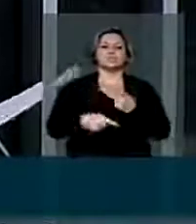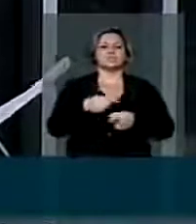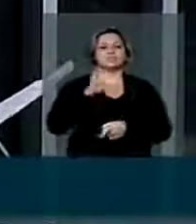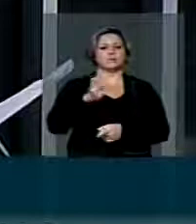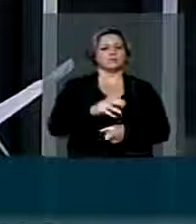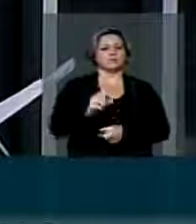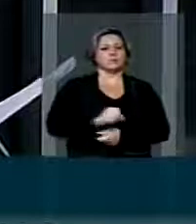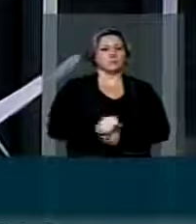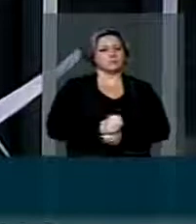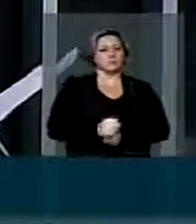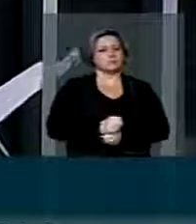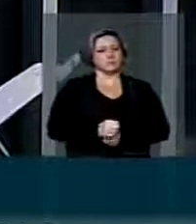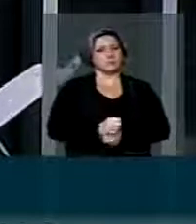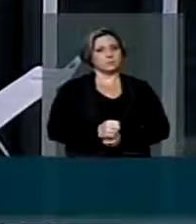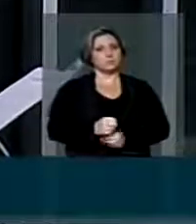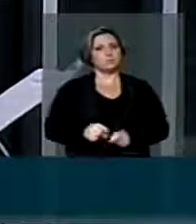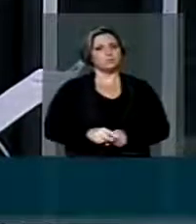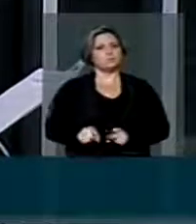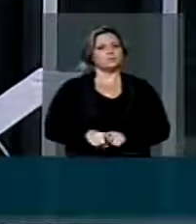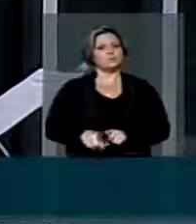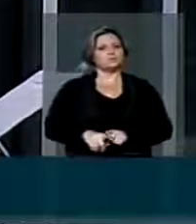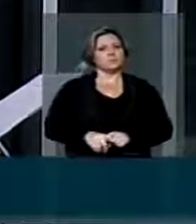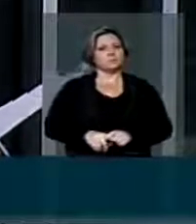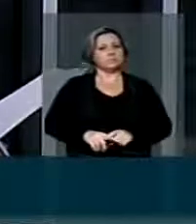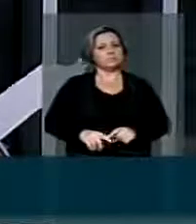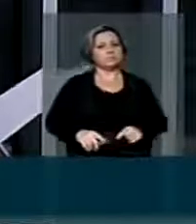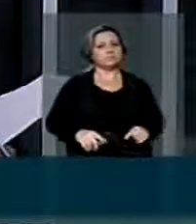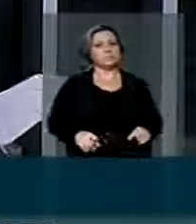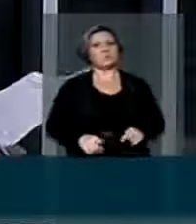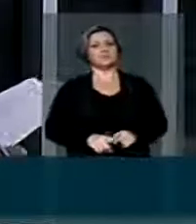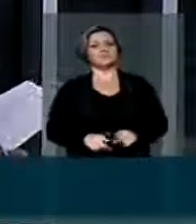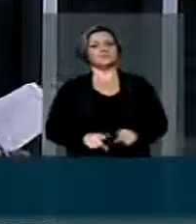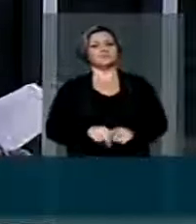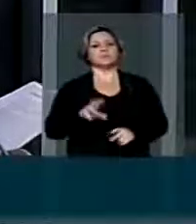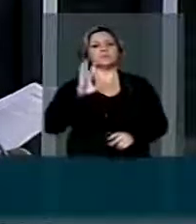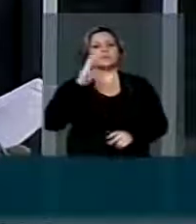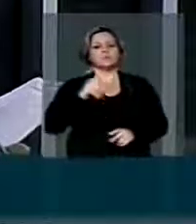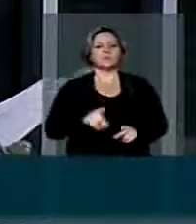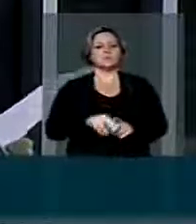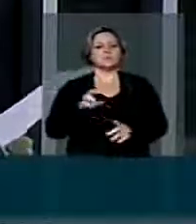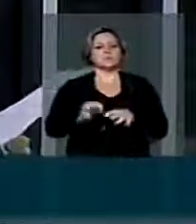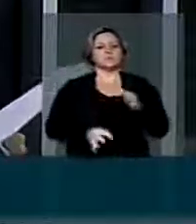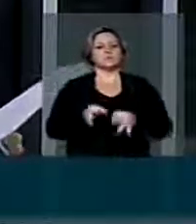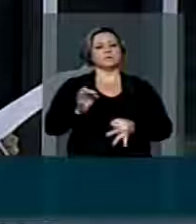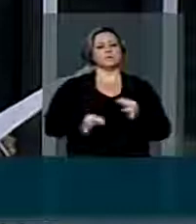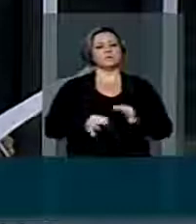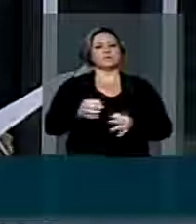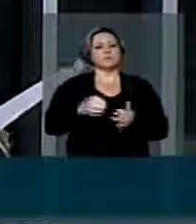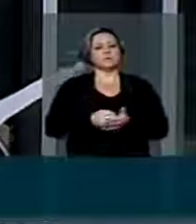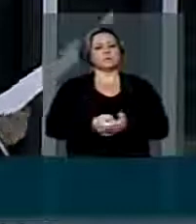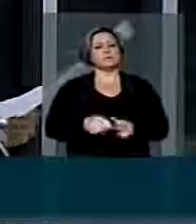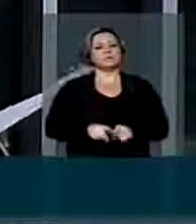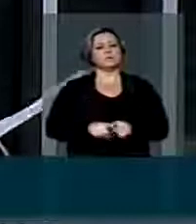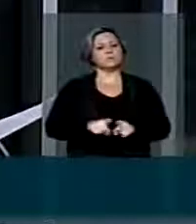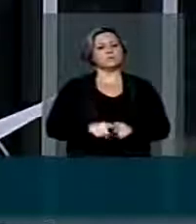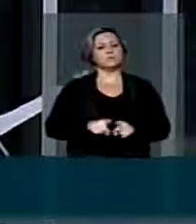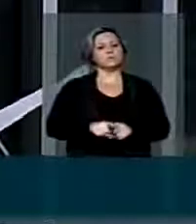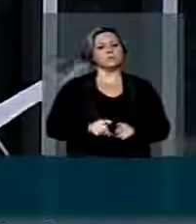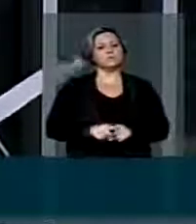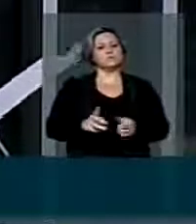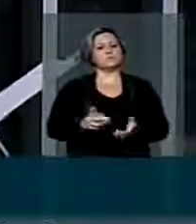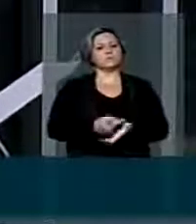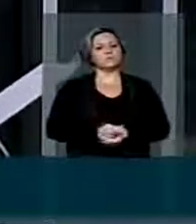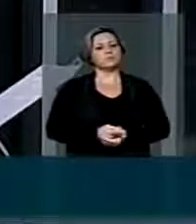4 anos de litígio, houve a decisão em última instância determinando a execução da